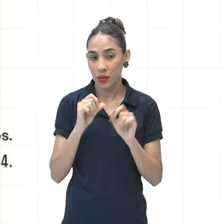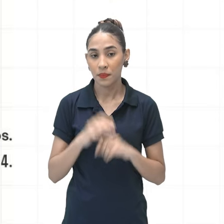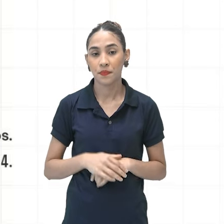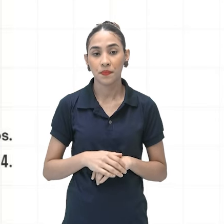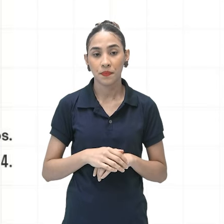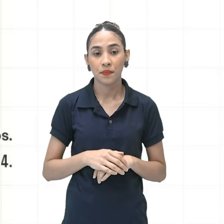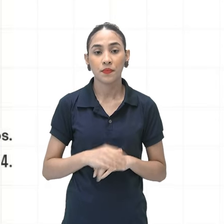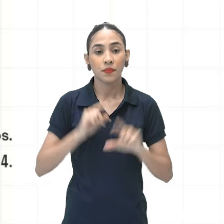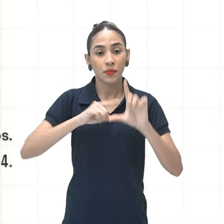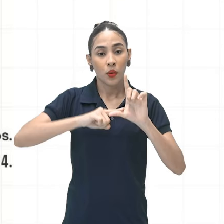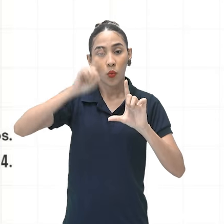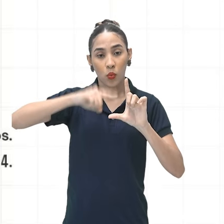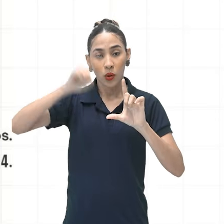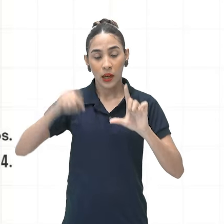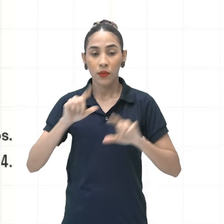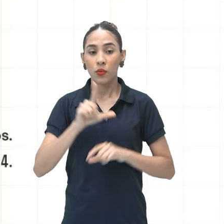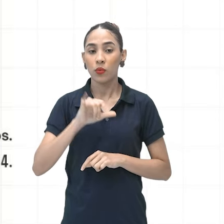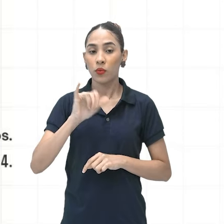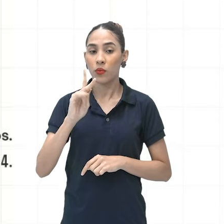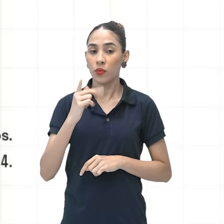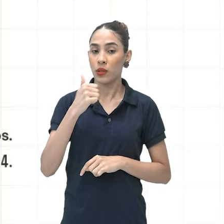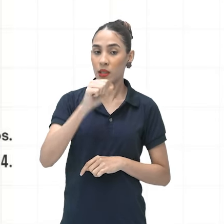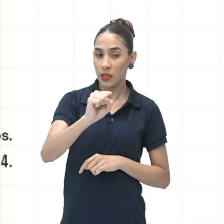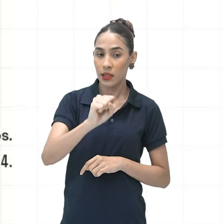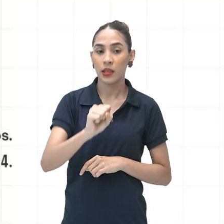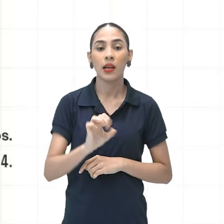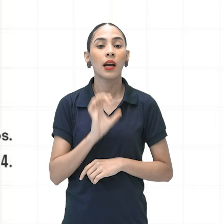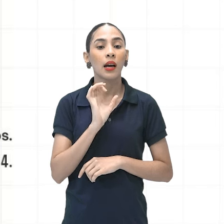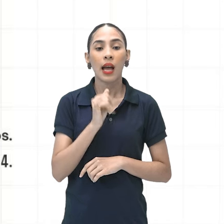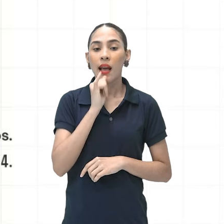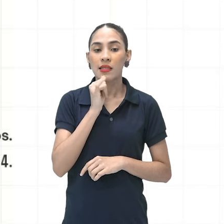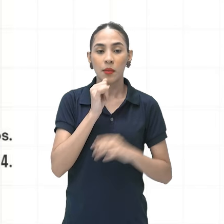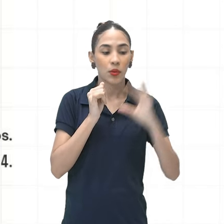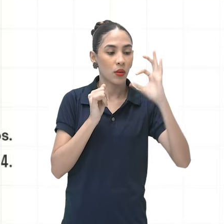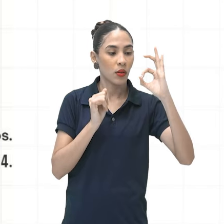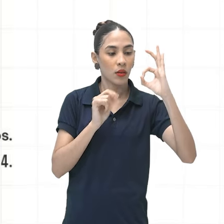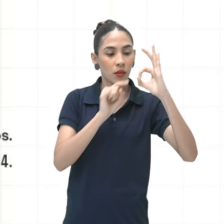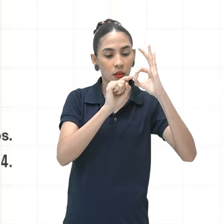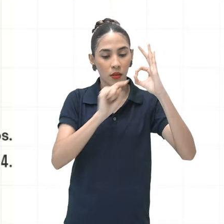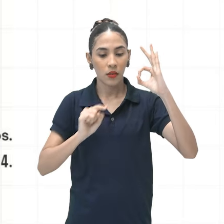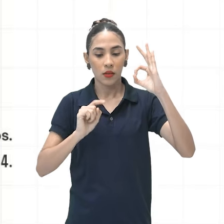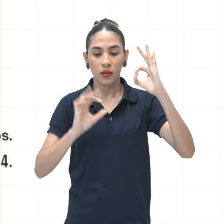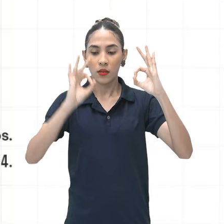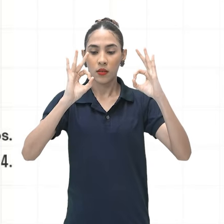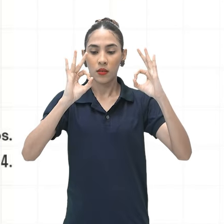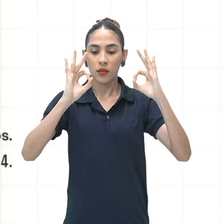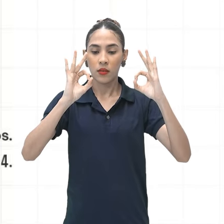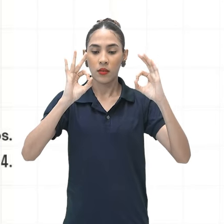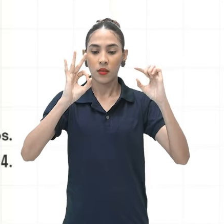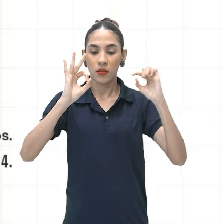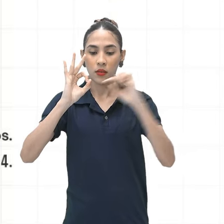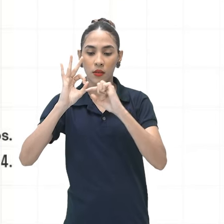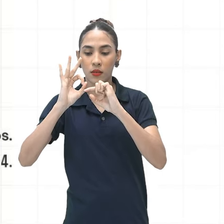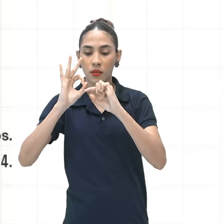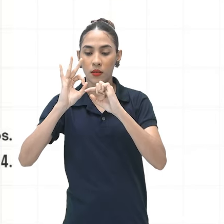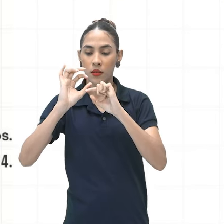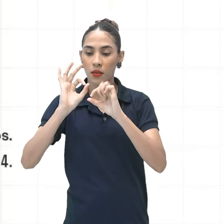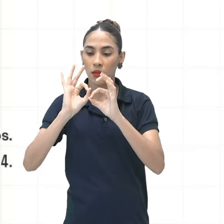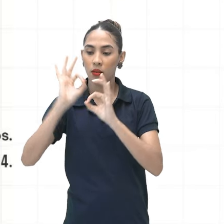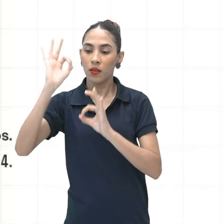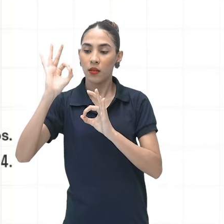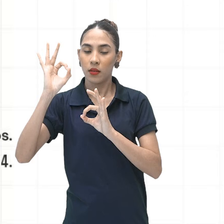gráfico sendo o gráfico de linha, né? Onde cada bolinha dessa está indicando aí um